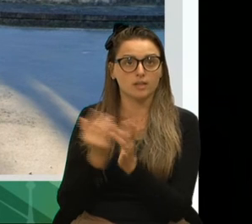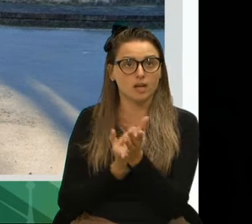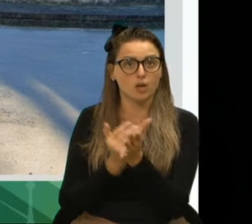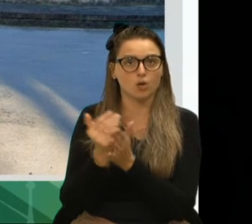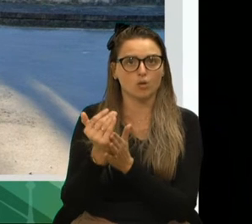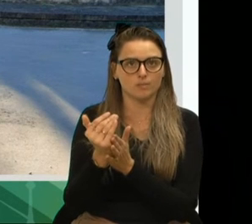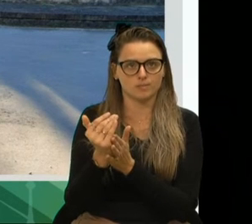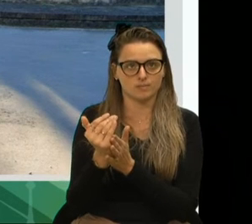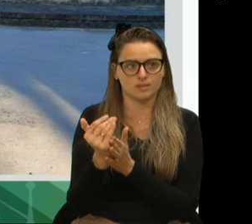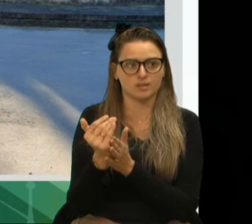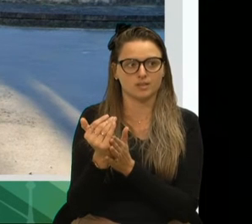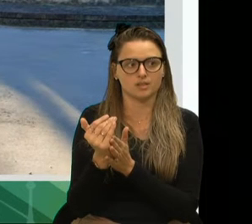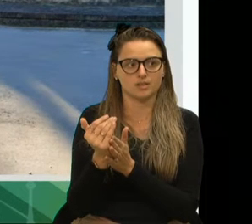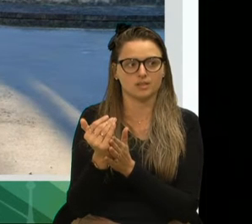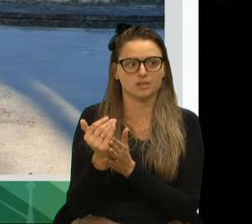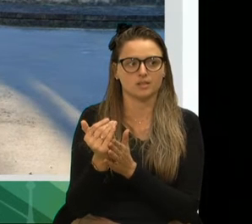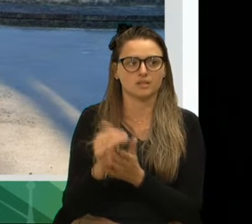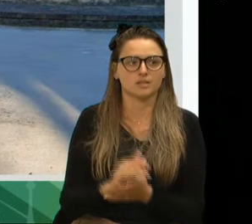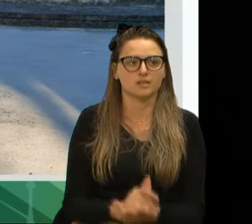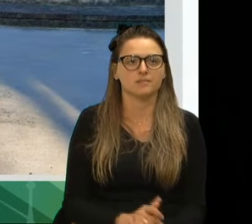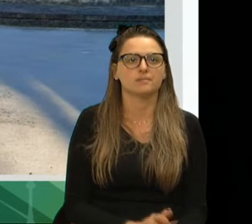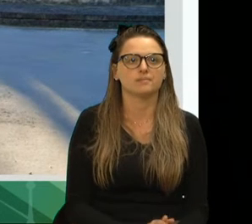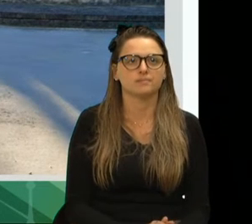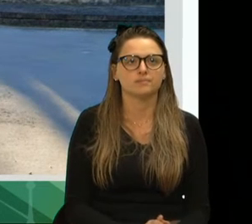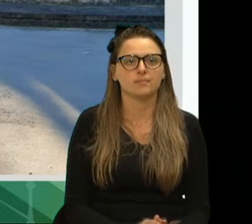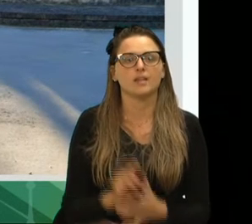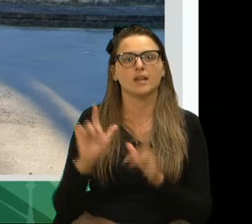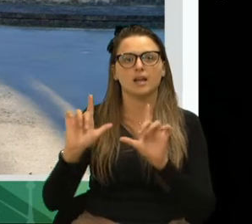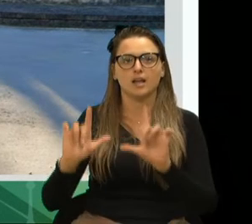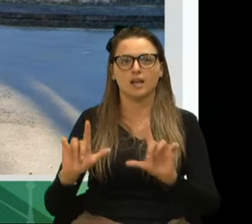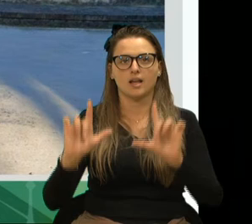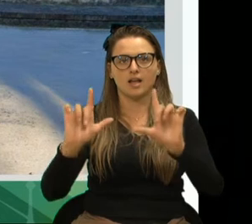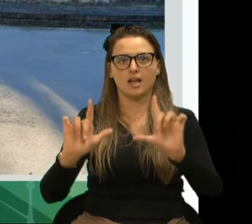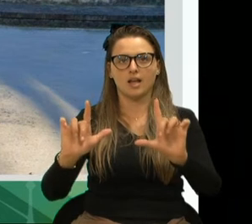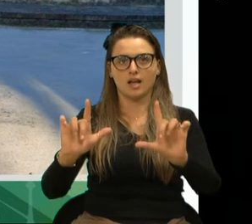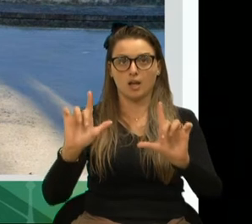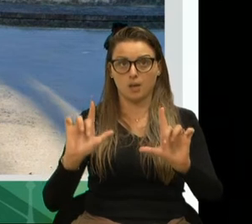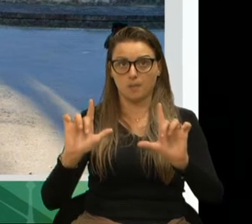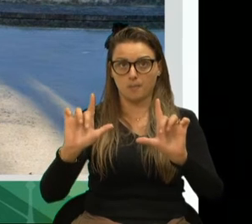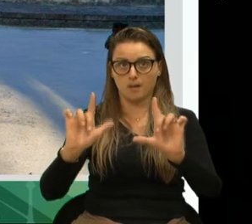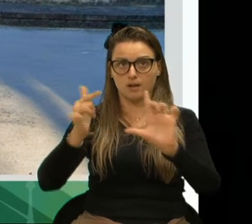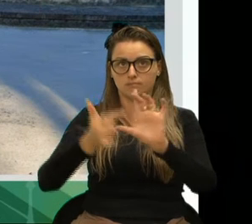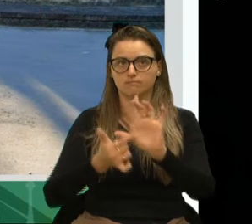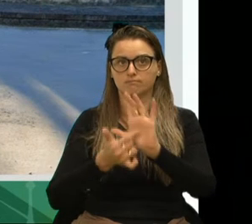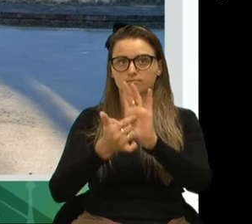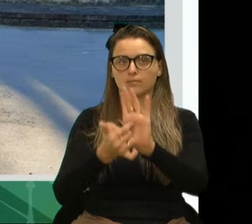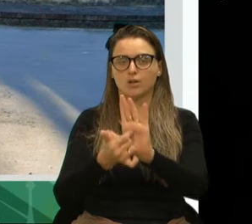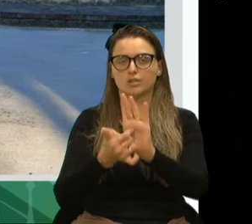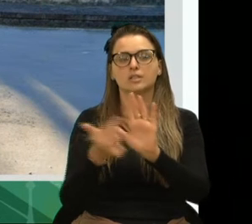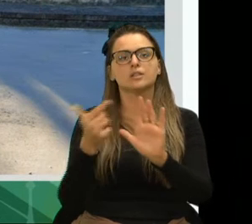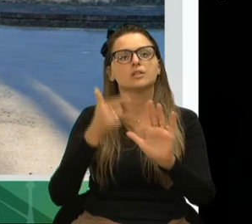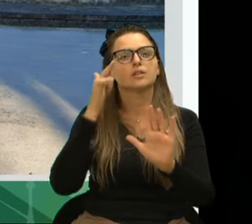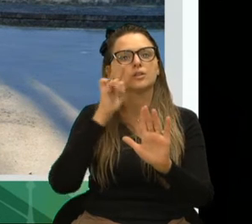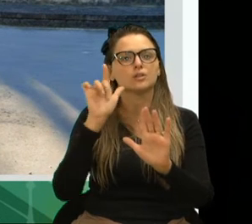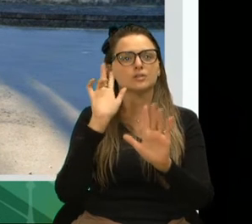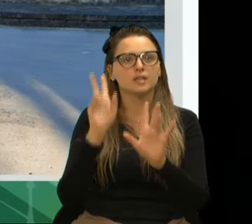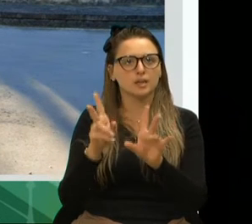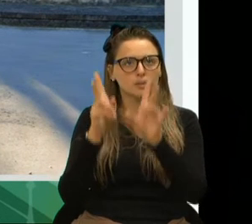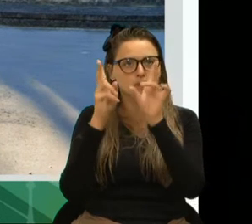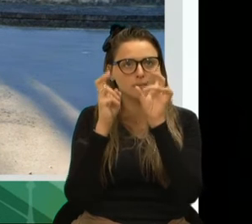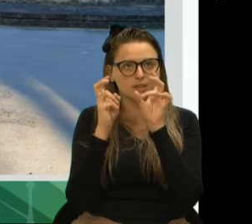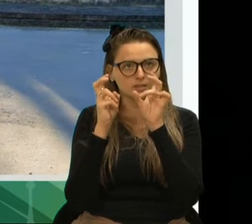em Lourdes, com essa placa que proporciona, se pode perceber que o veículo que